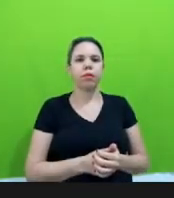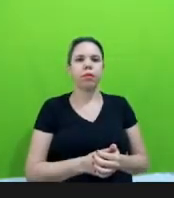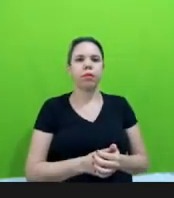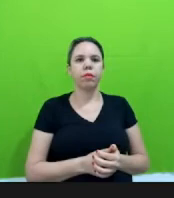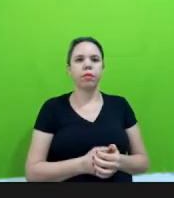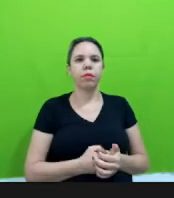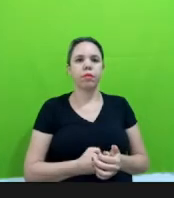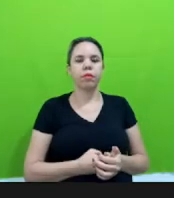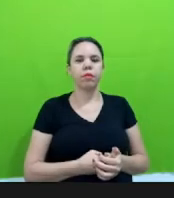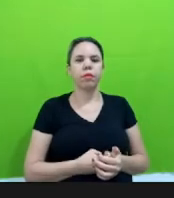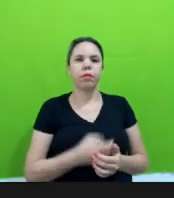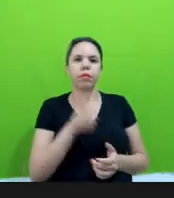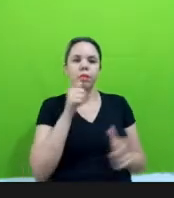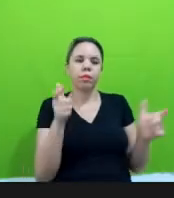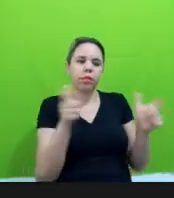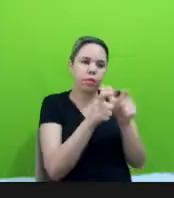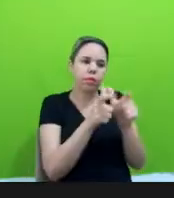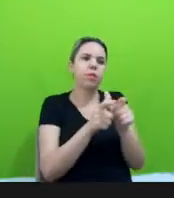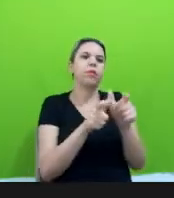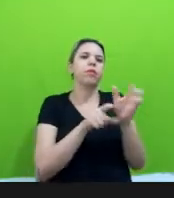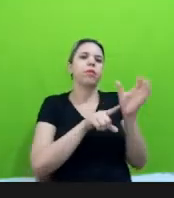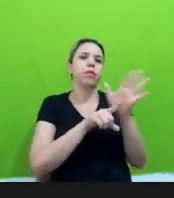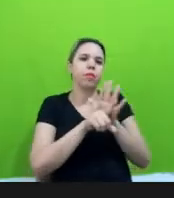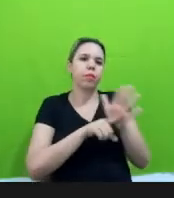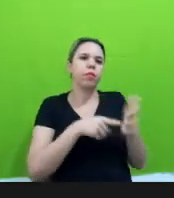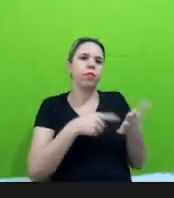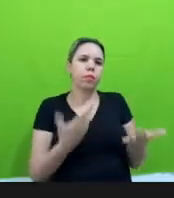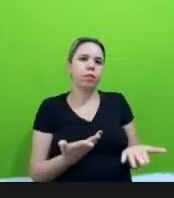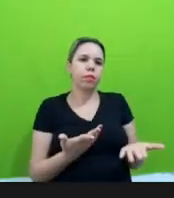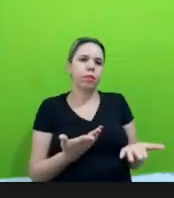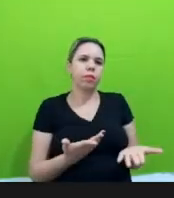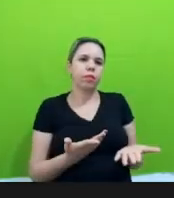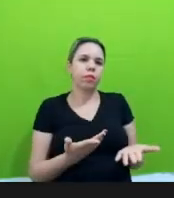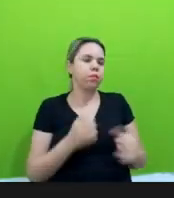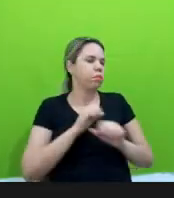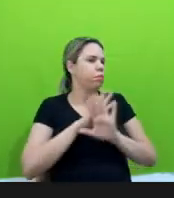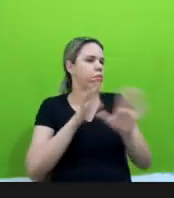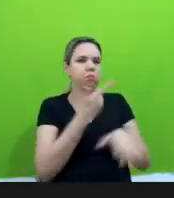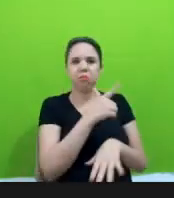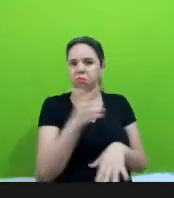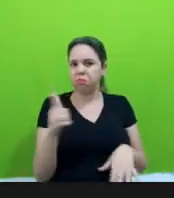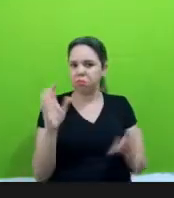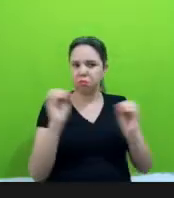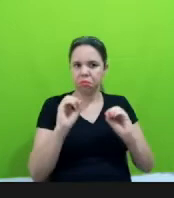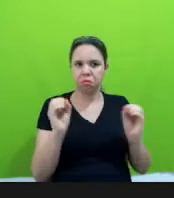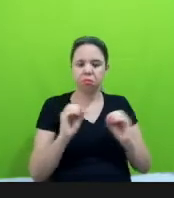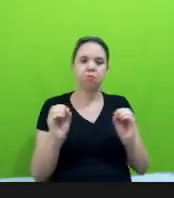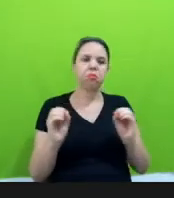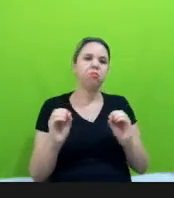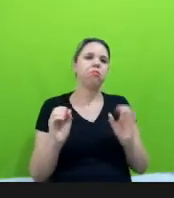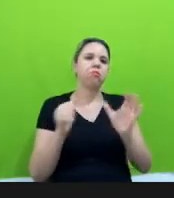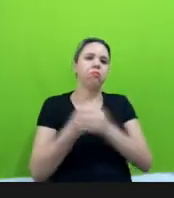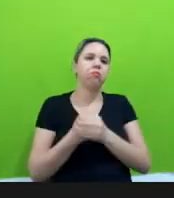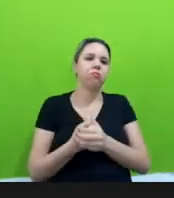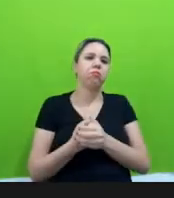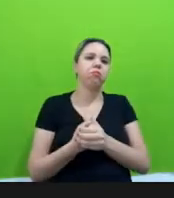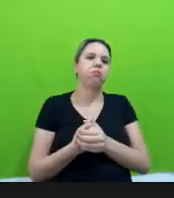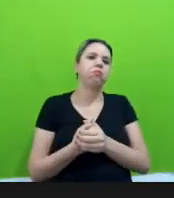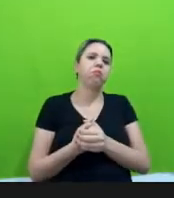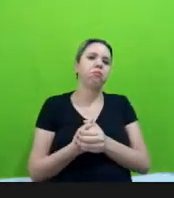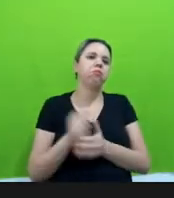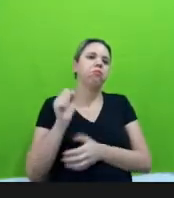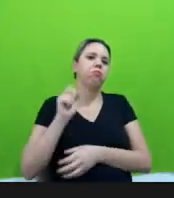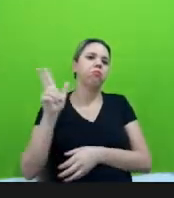com muito menos dados, né? Então, isso sem nenhuma transparência, o INEP depois falou que teve um debate interno em relação a isso,